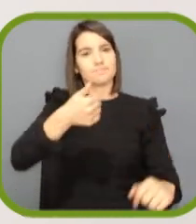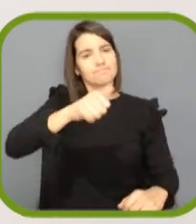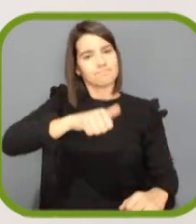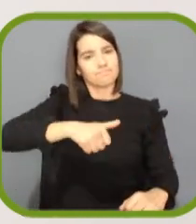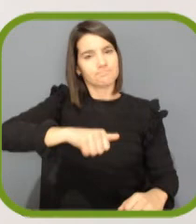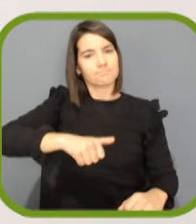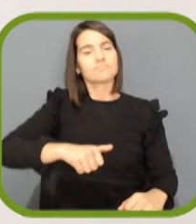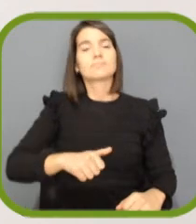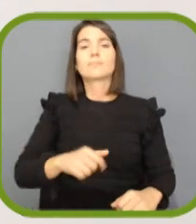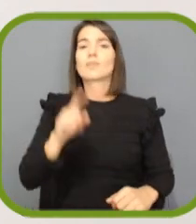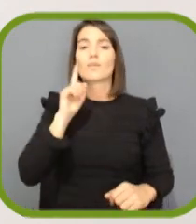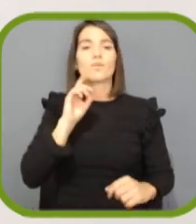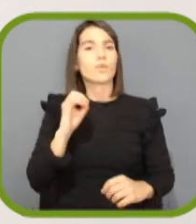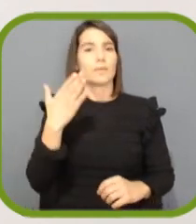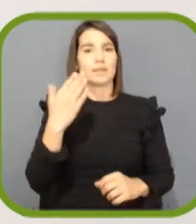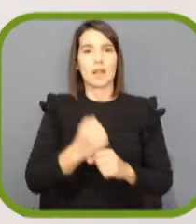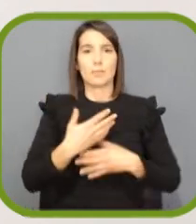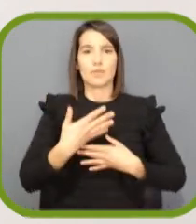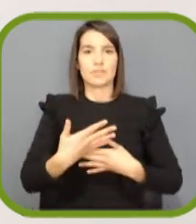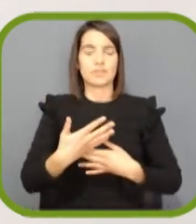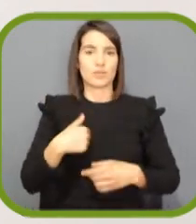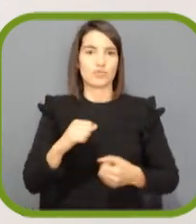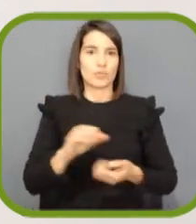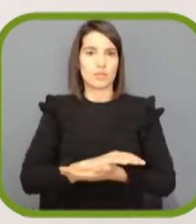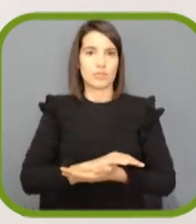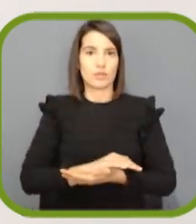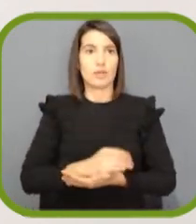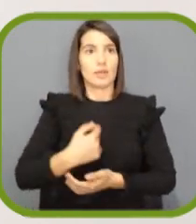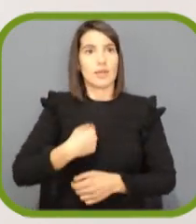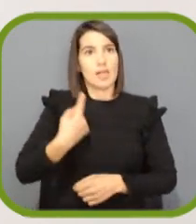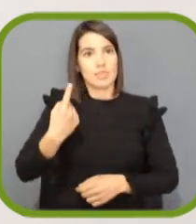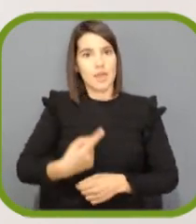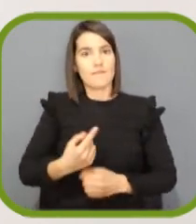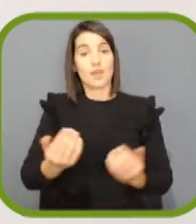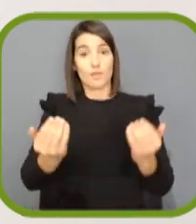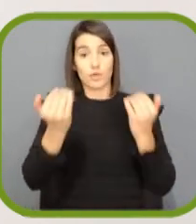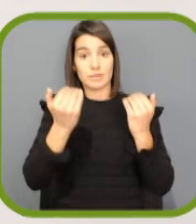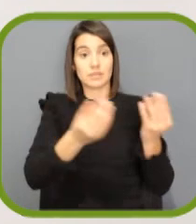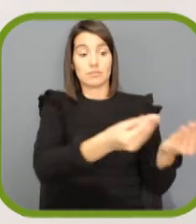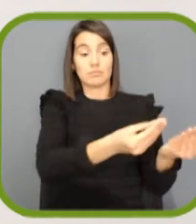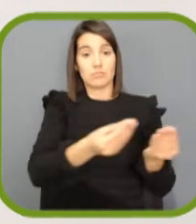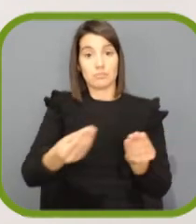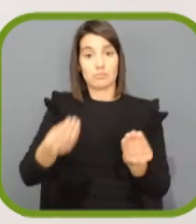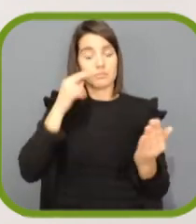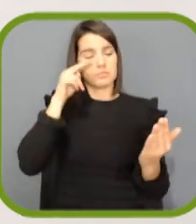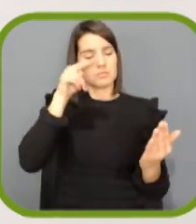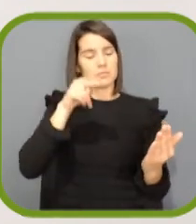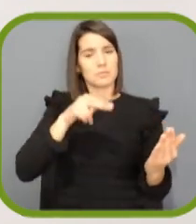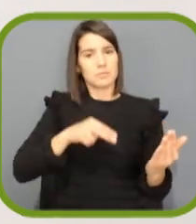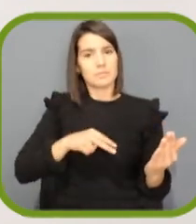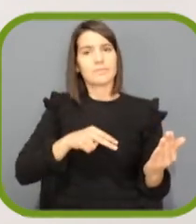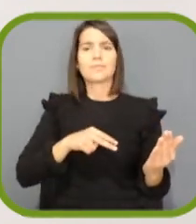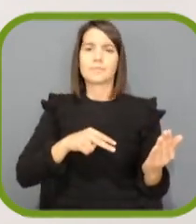absolutamente essencial para a profissão de jornalista. O jornalista tem que olhar para a informação que recebe